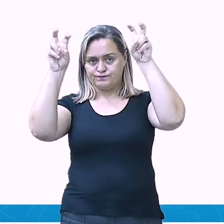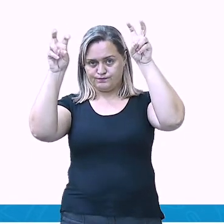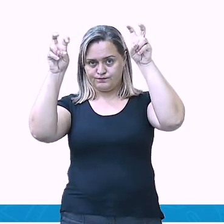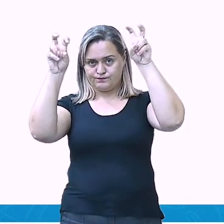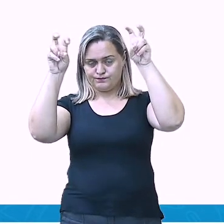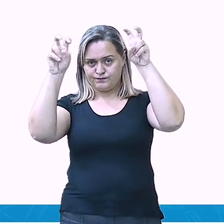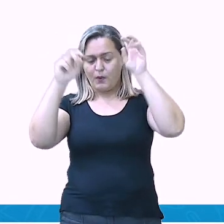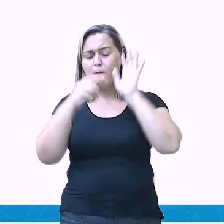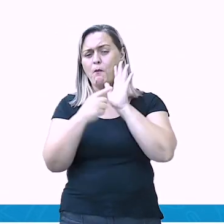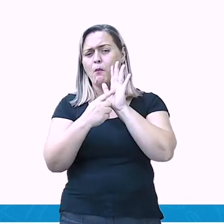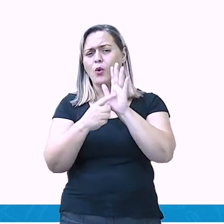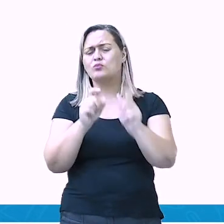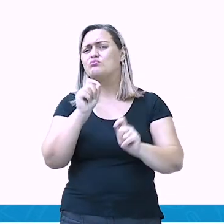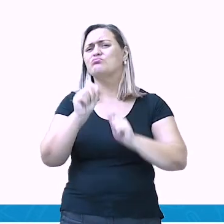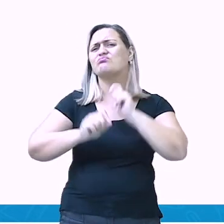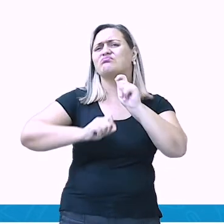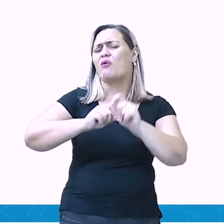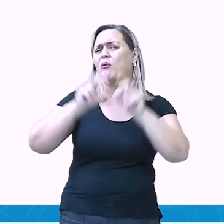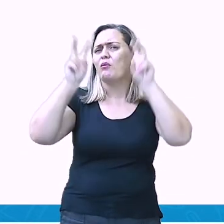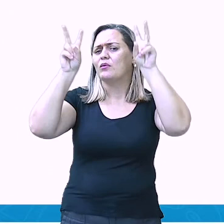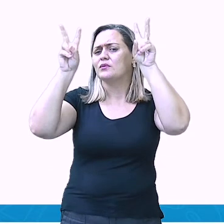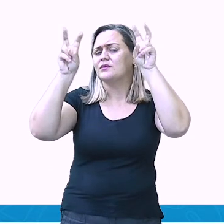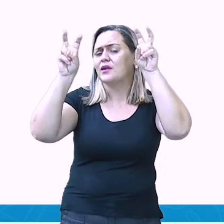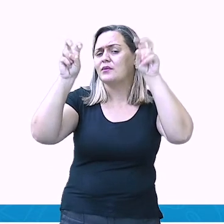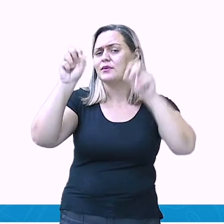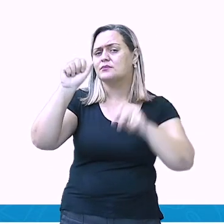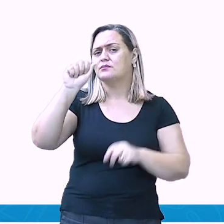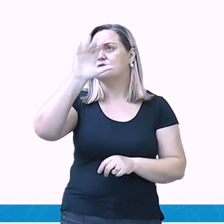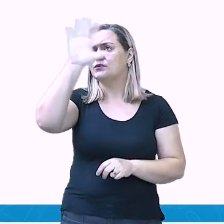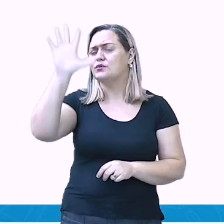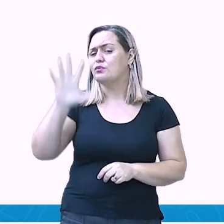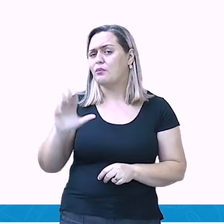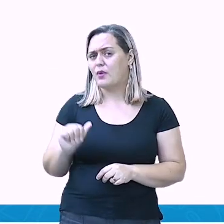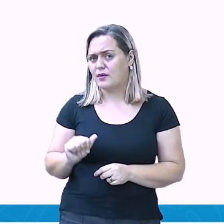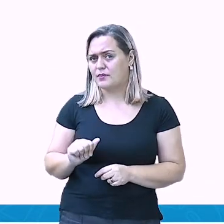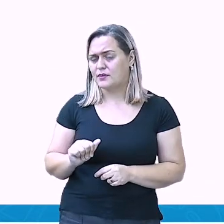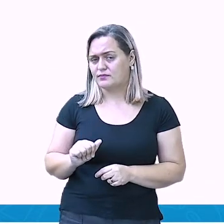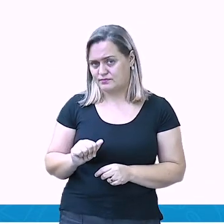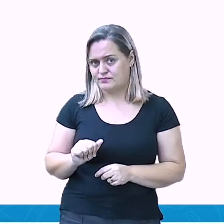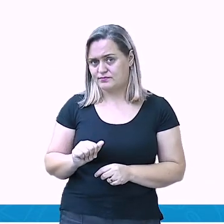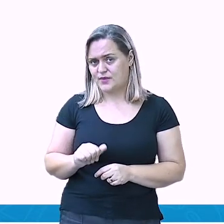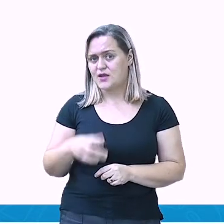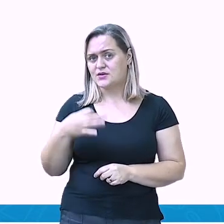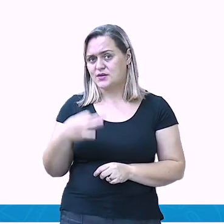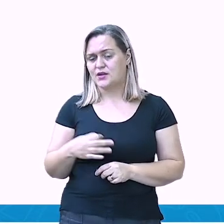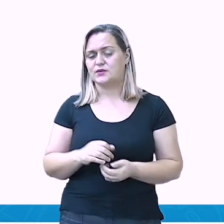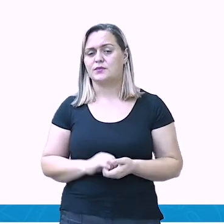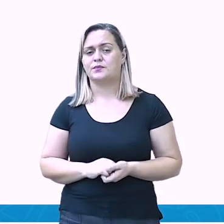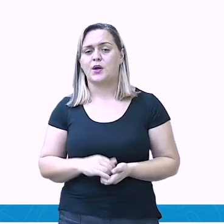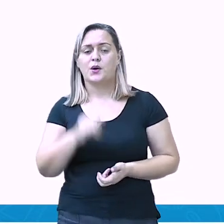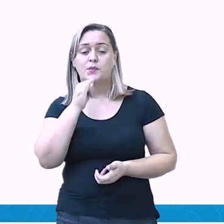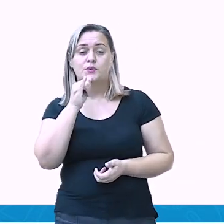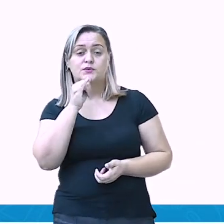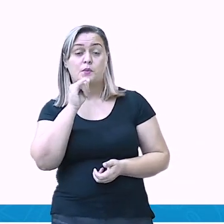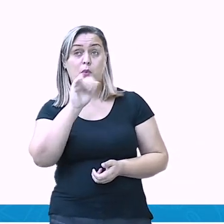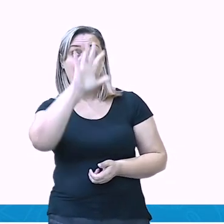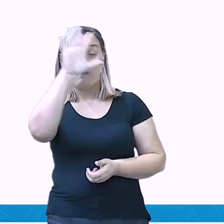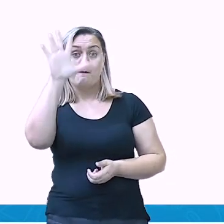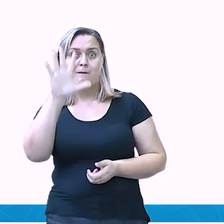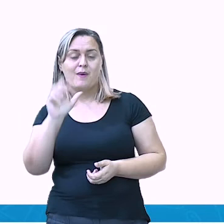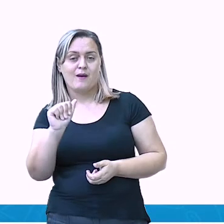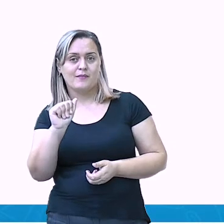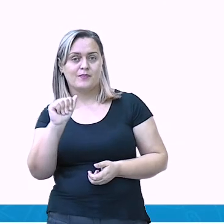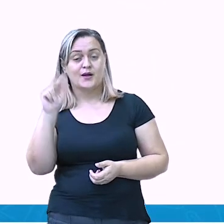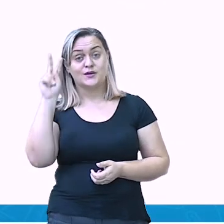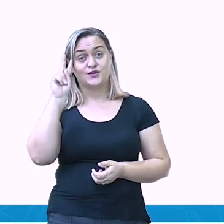retratado, quando se trata de um mapa temático. Em mapas históricos, o título também costuma